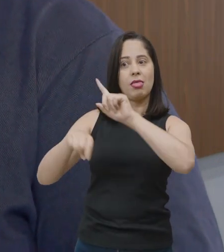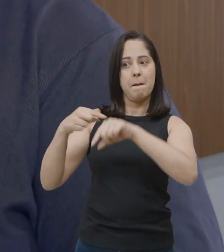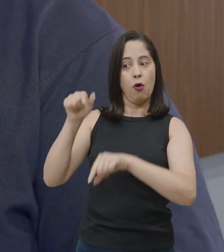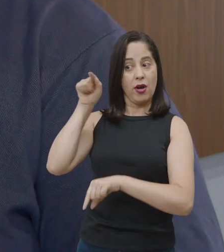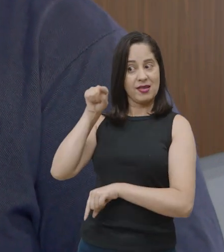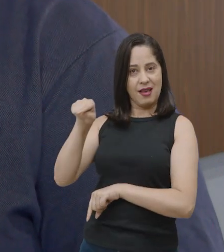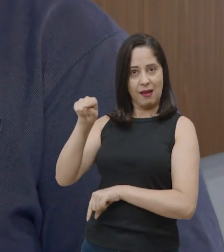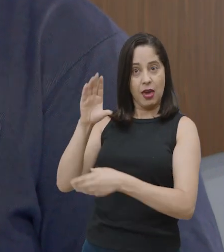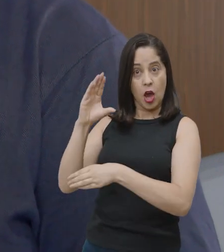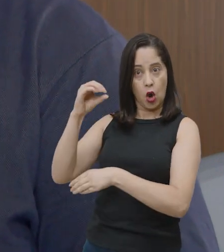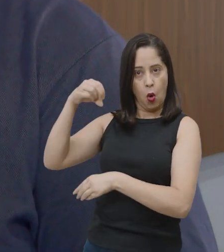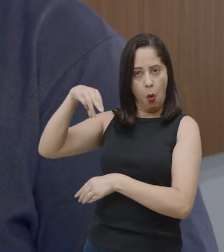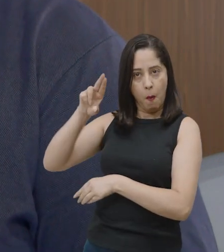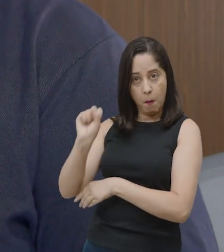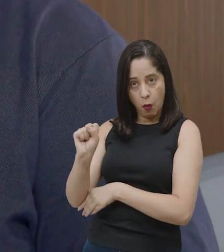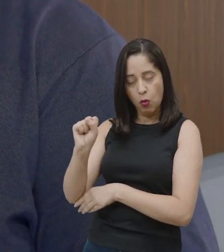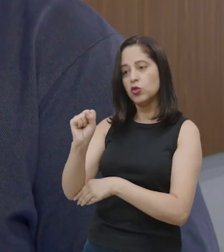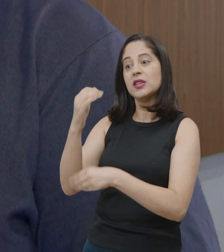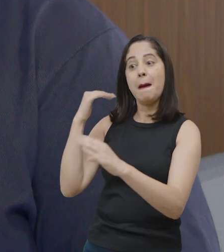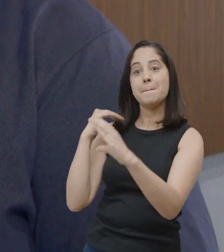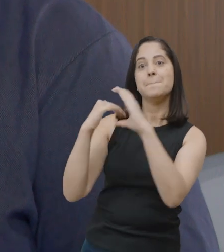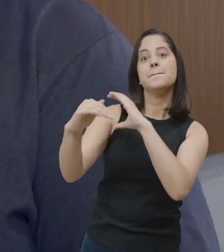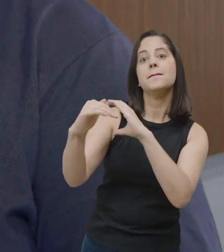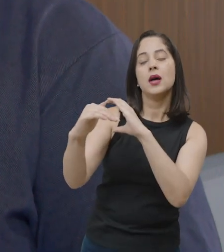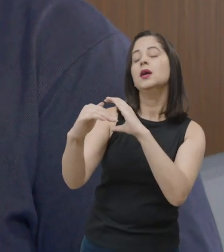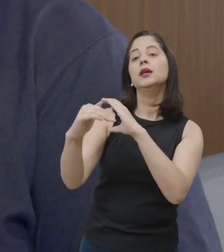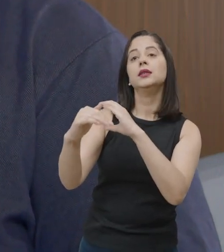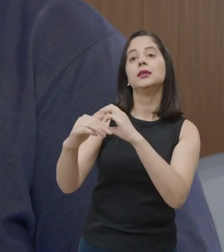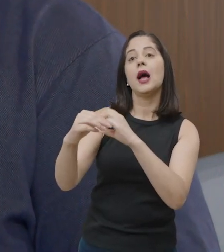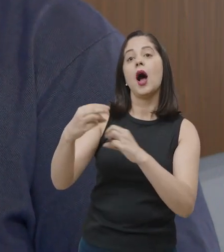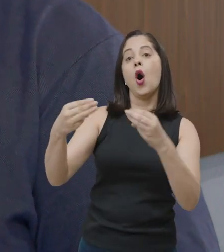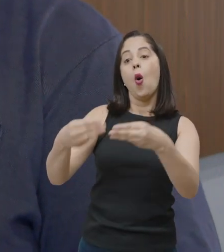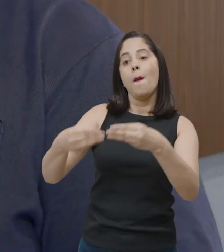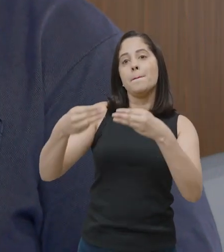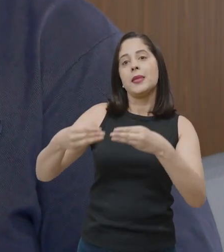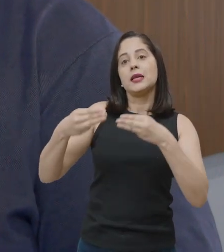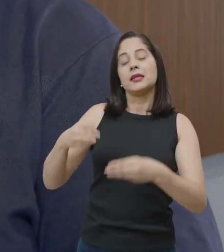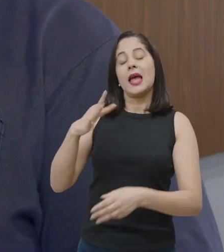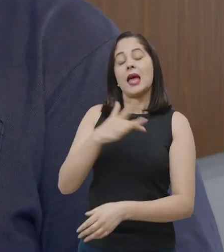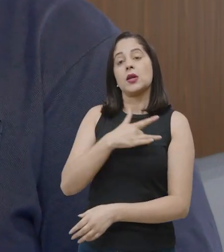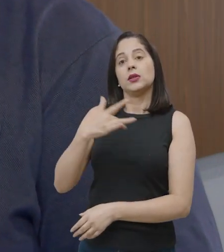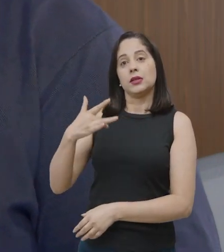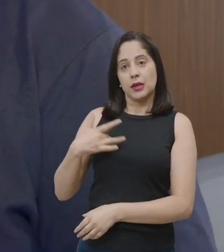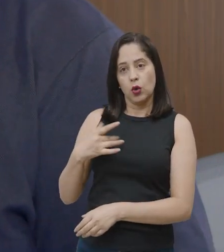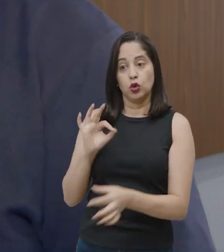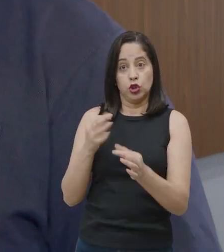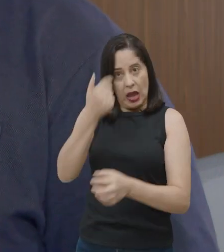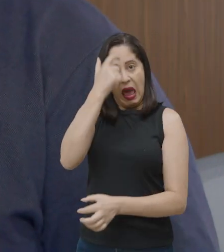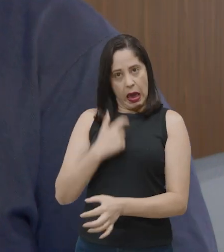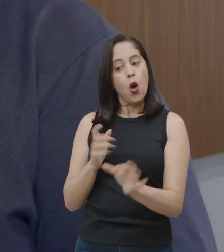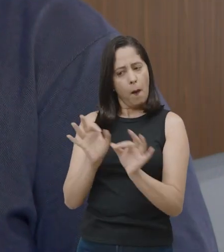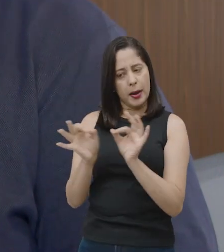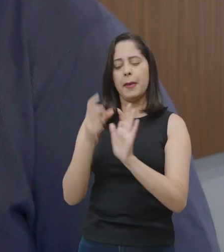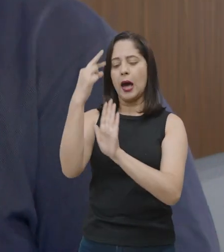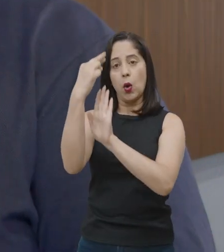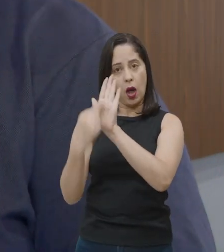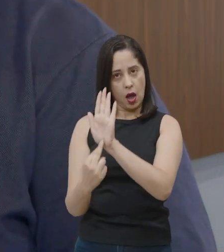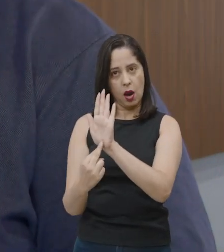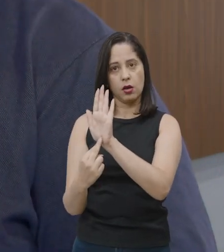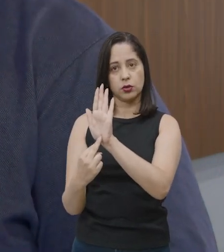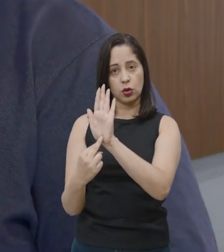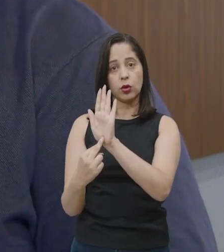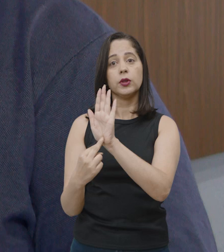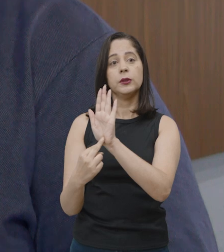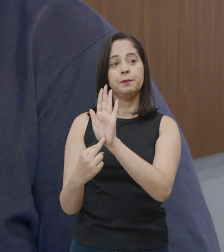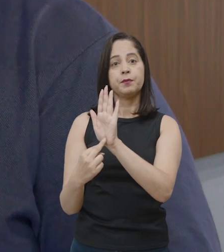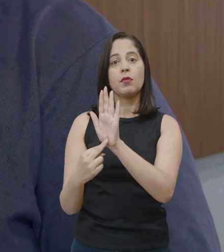Contas. Porque a Secretaria de Saúde precisa que o Conselho aprove e envie um relatório. Nós fazemos um relatório, eu faço um relatório